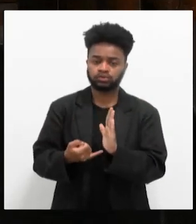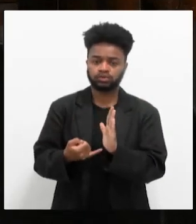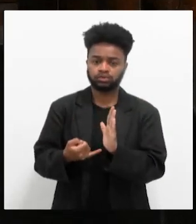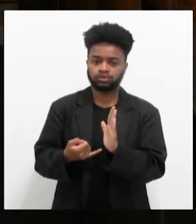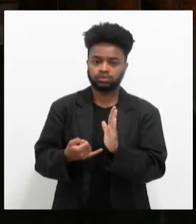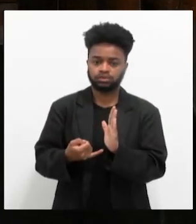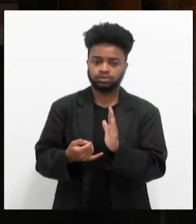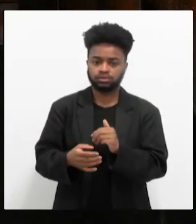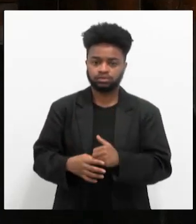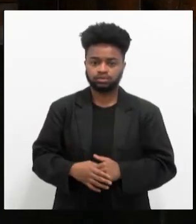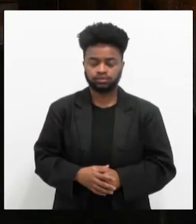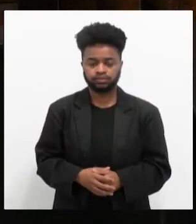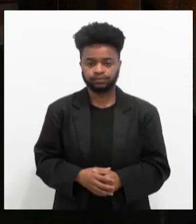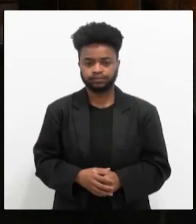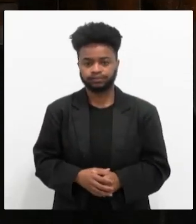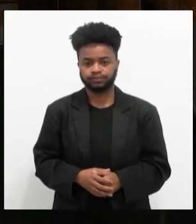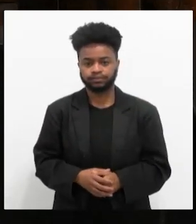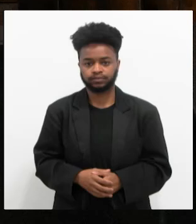Bolsa